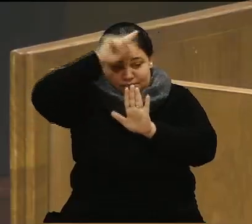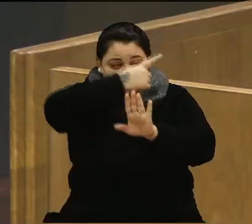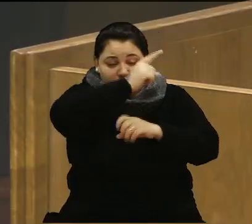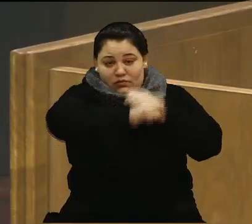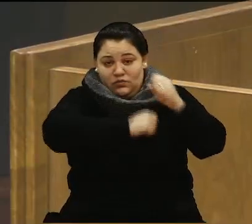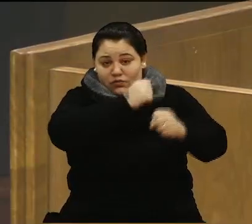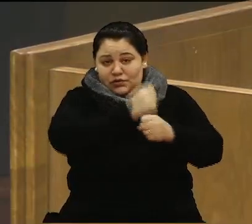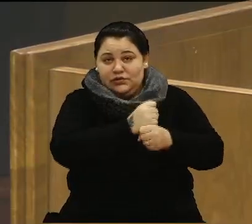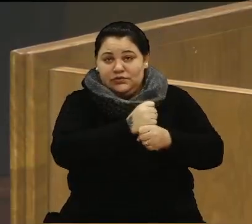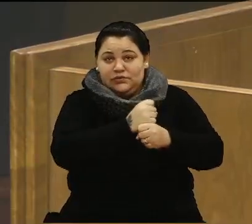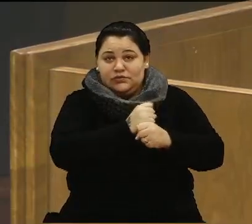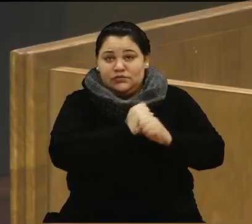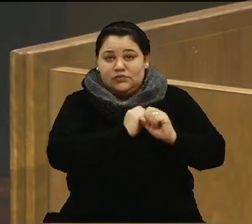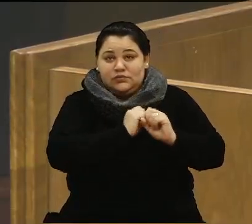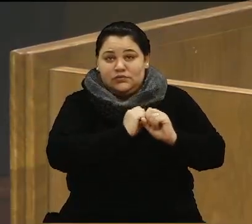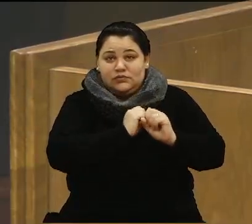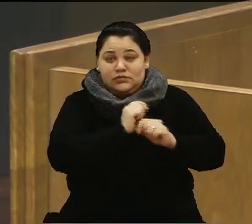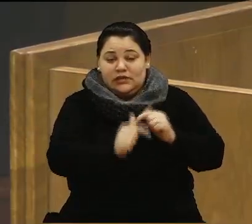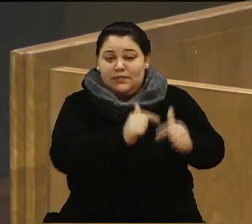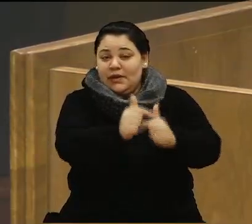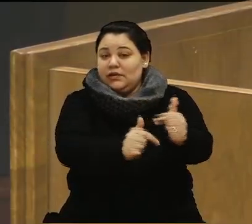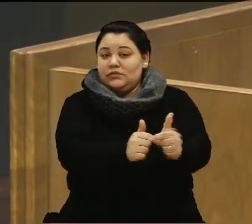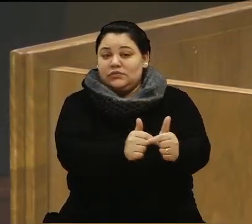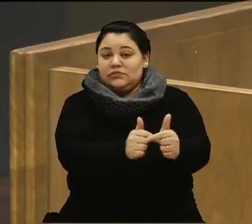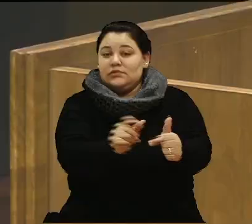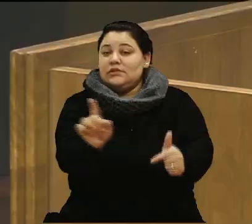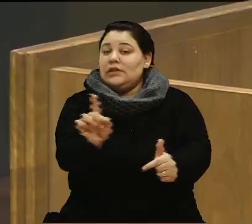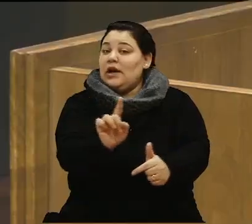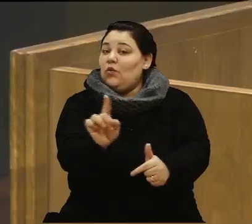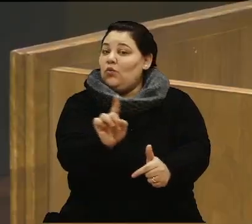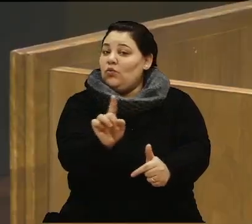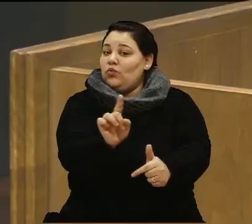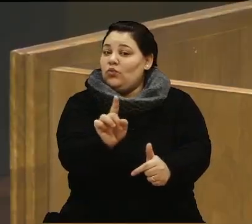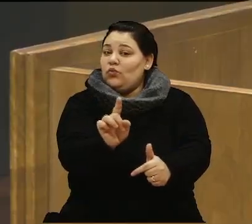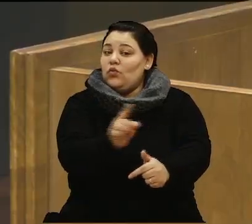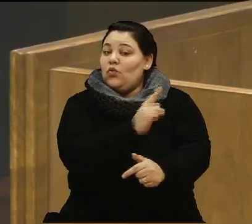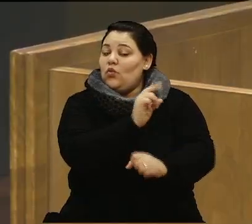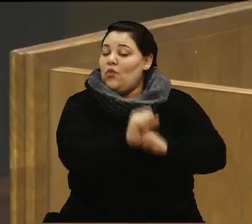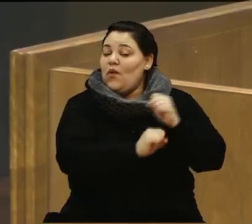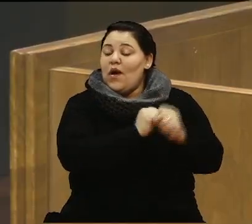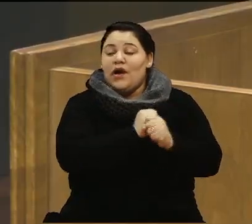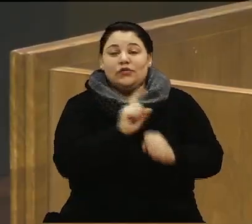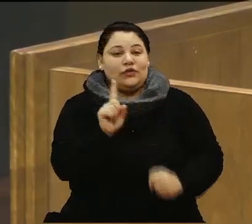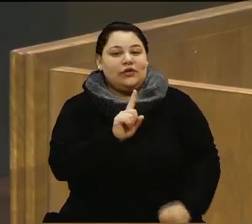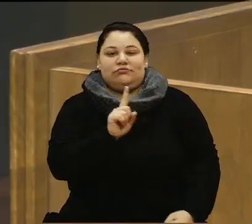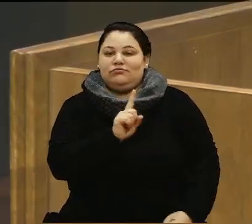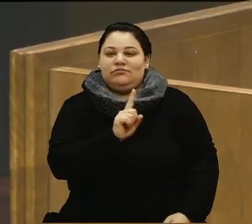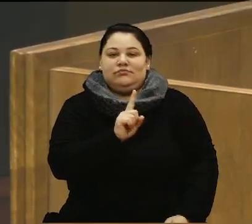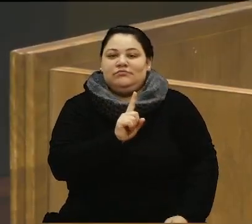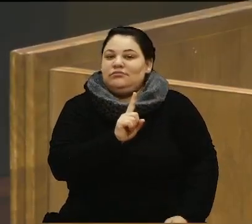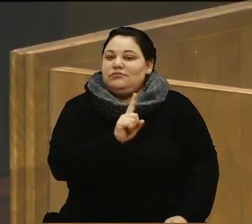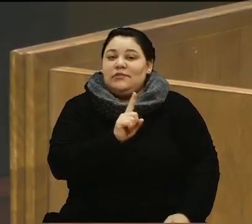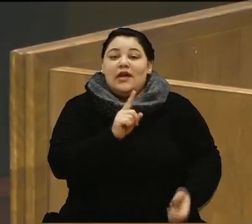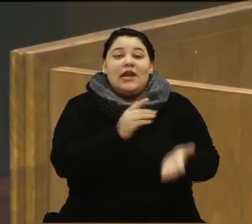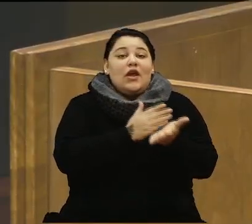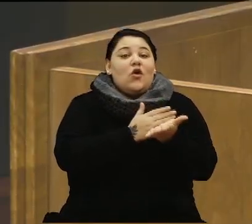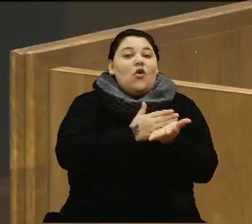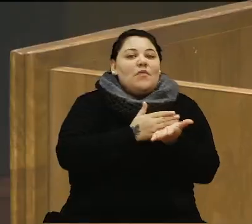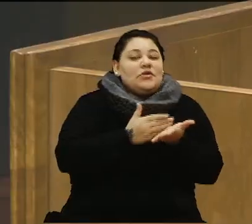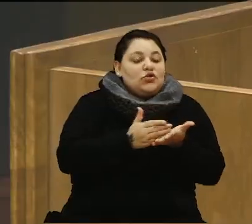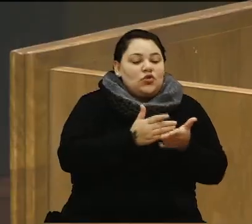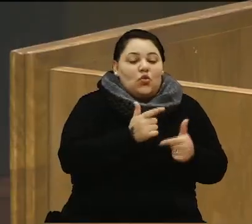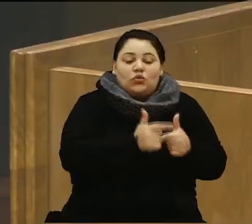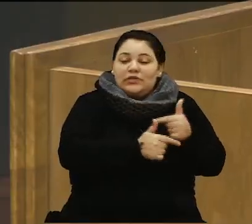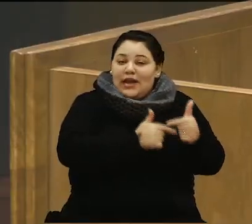em funcionamento. Não. O CEMAP não está há 1 ano em funcionamento na nossa cidade. Ele iniciou o